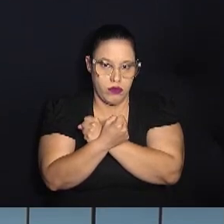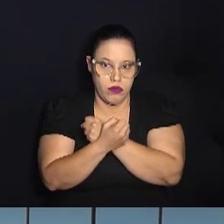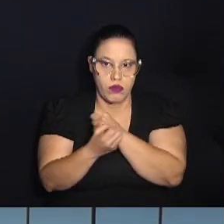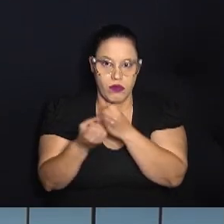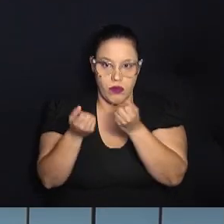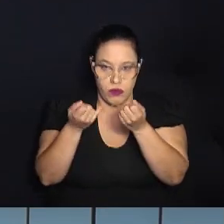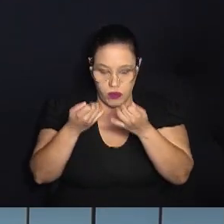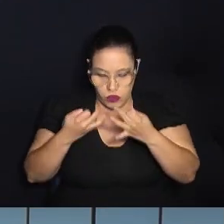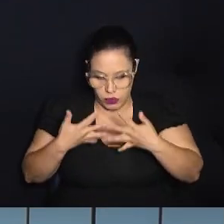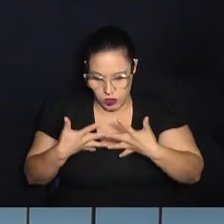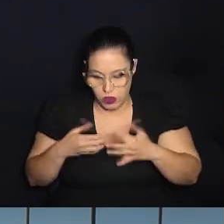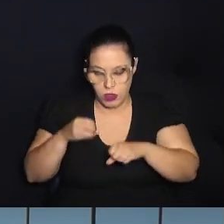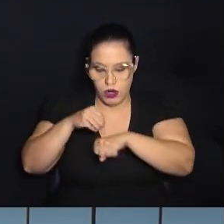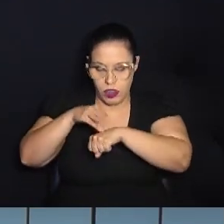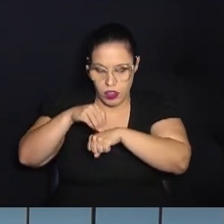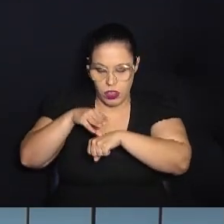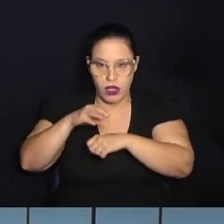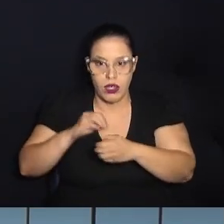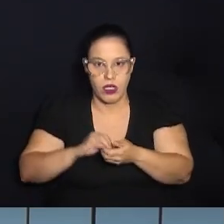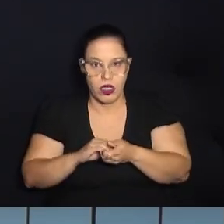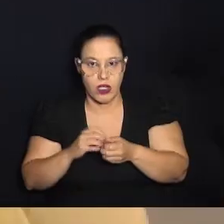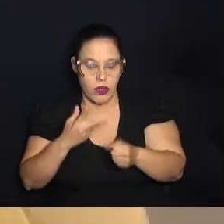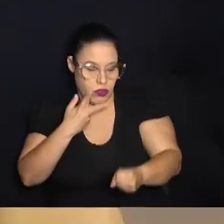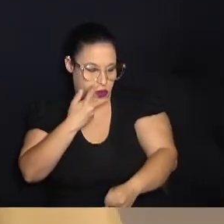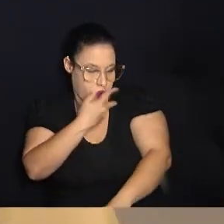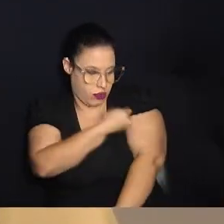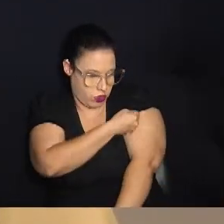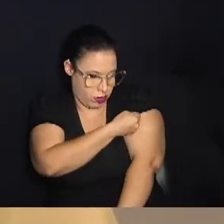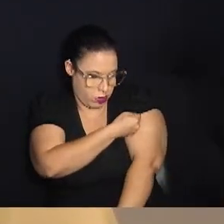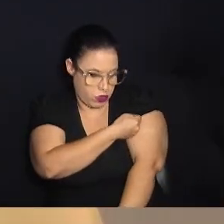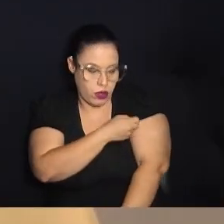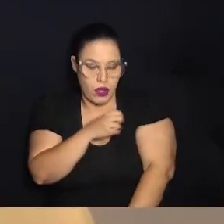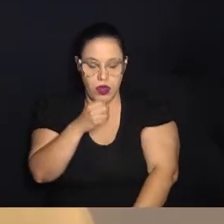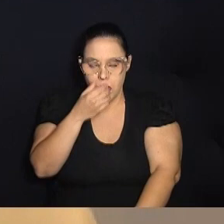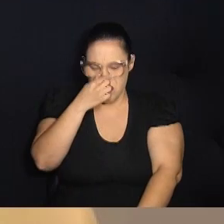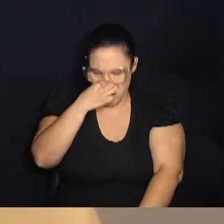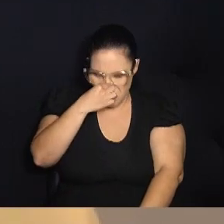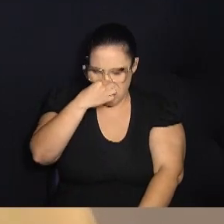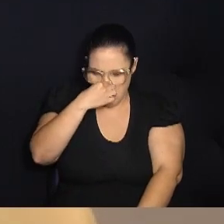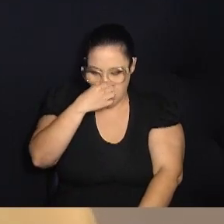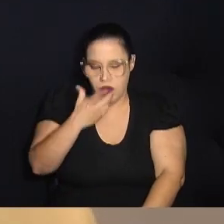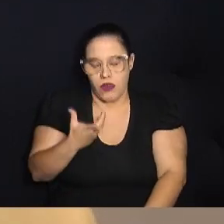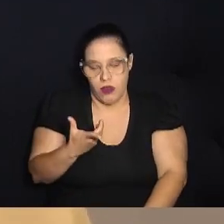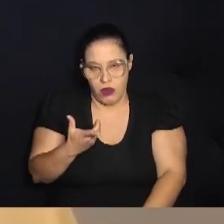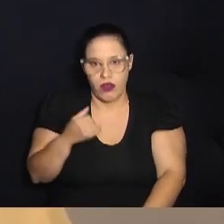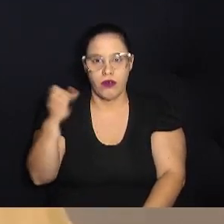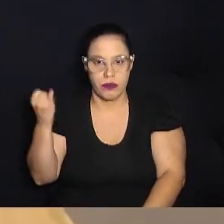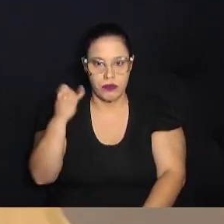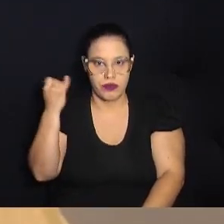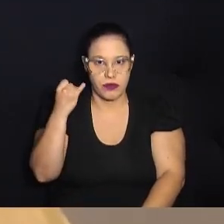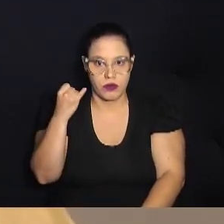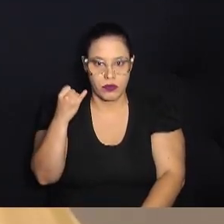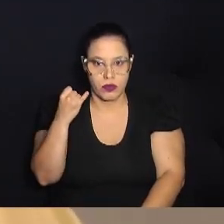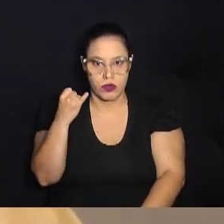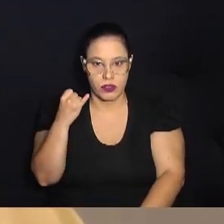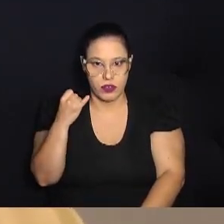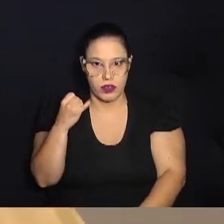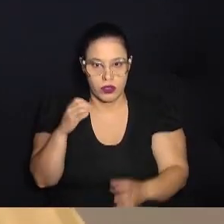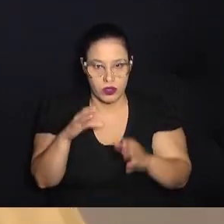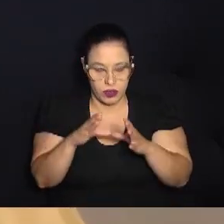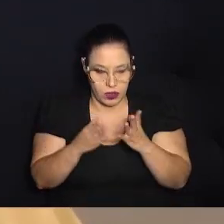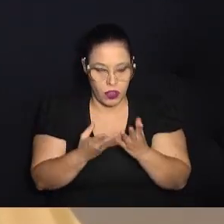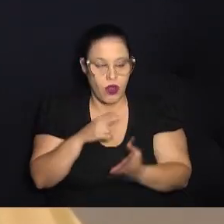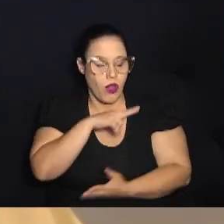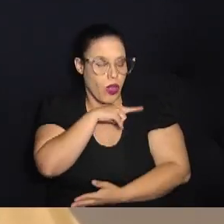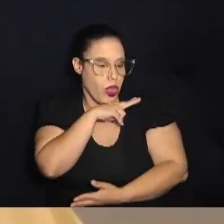As orientações, as dicas. Vacinação para gripe, eu acho importante. Pensar no calendário